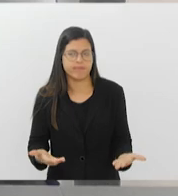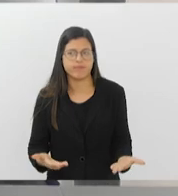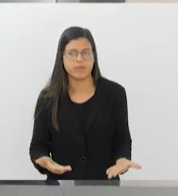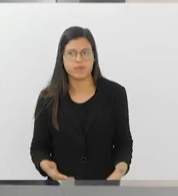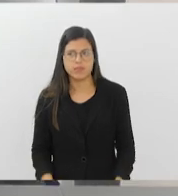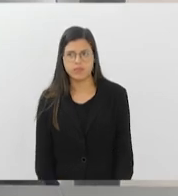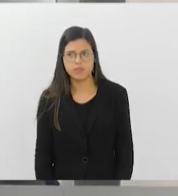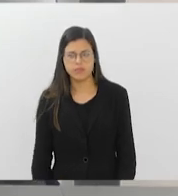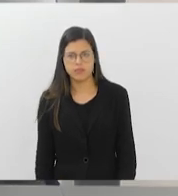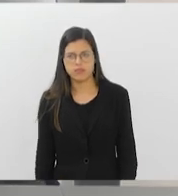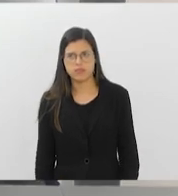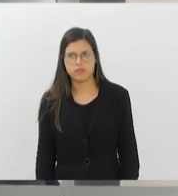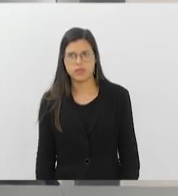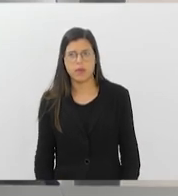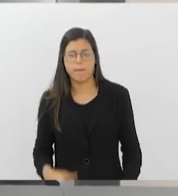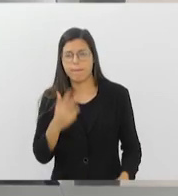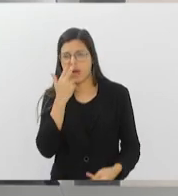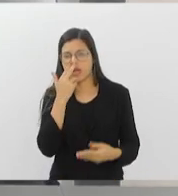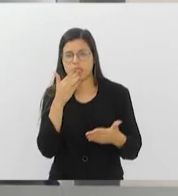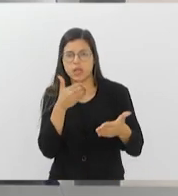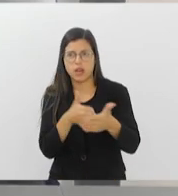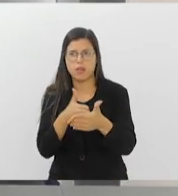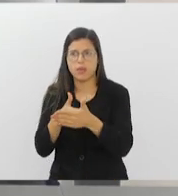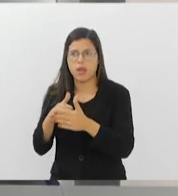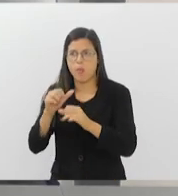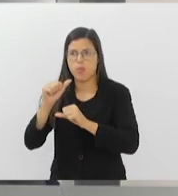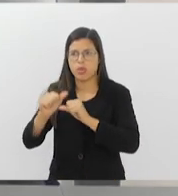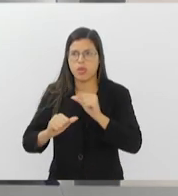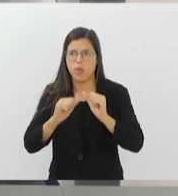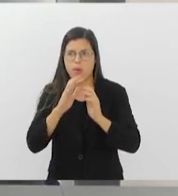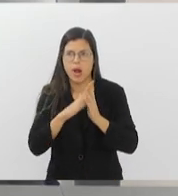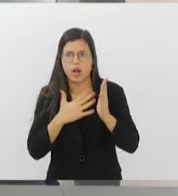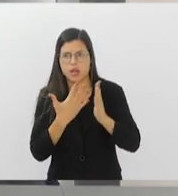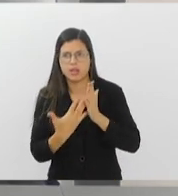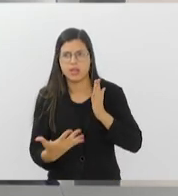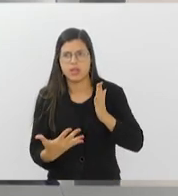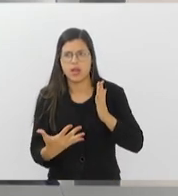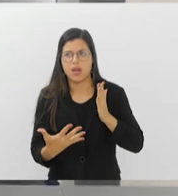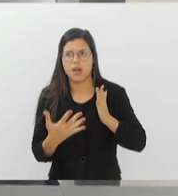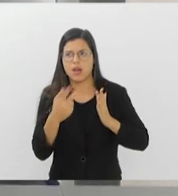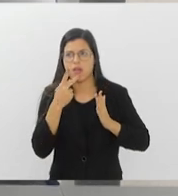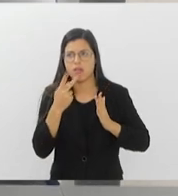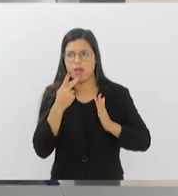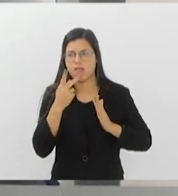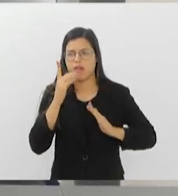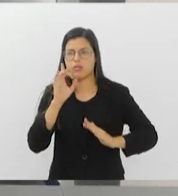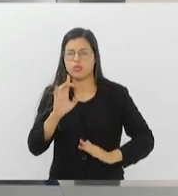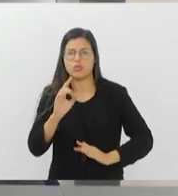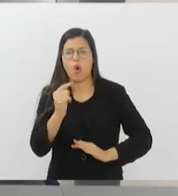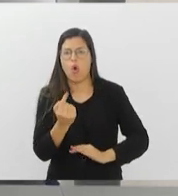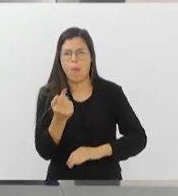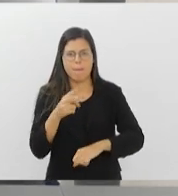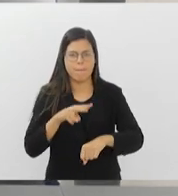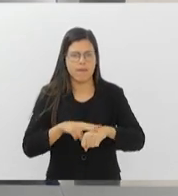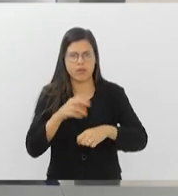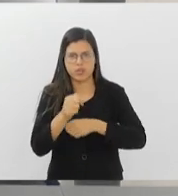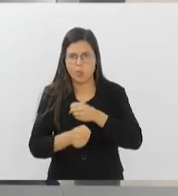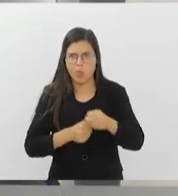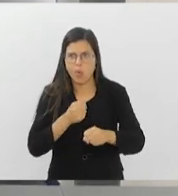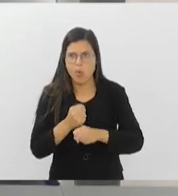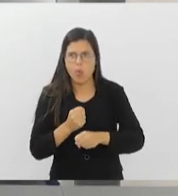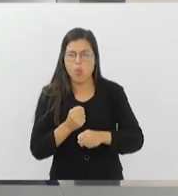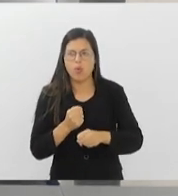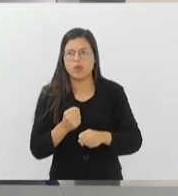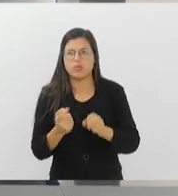pouco a gente está limitado a alterar o calendário, falar eventualmente uma vez por ano sobre o orçamento do Estado, dar honraria, medalha Tiradentes e